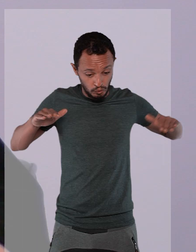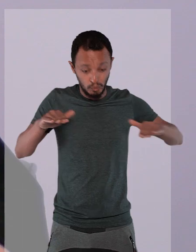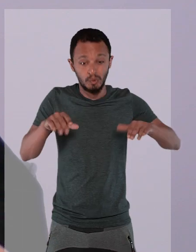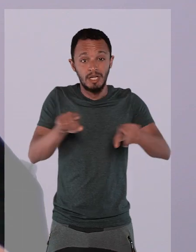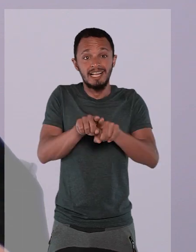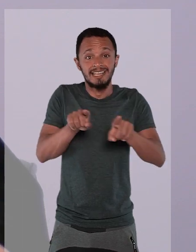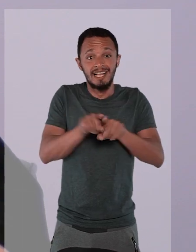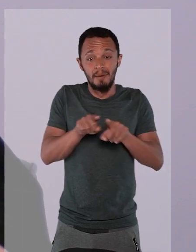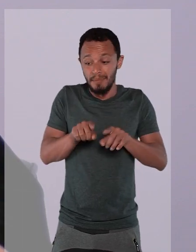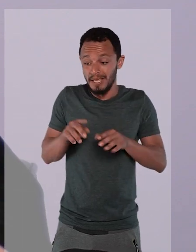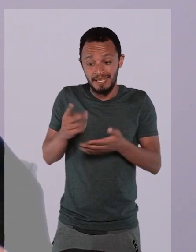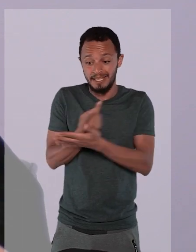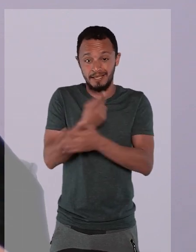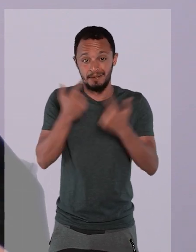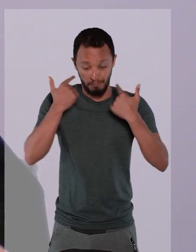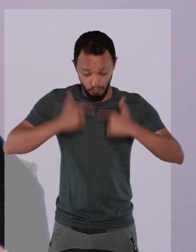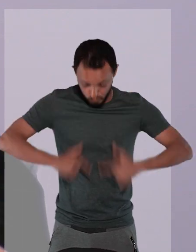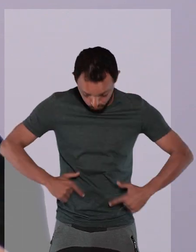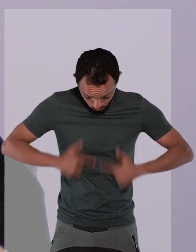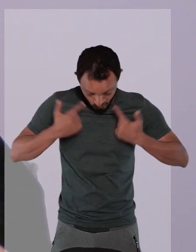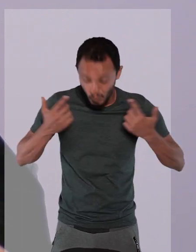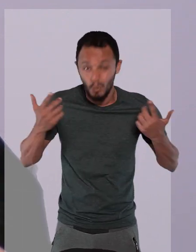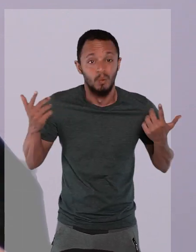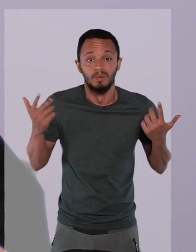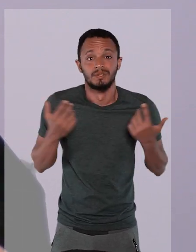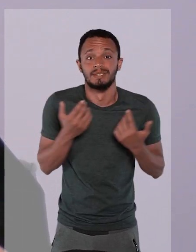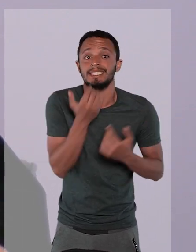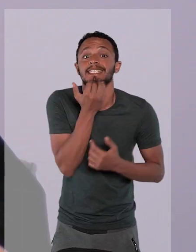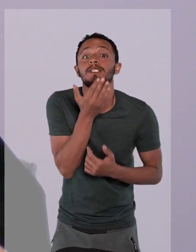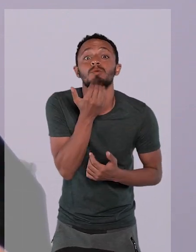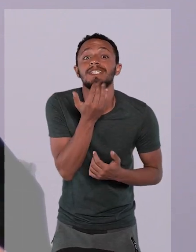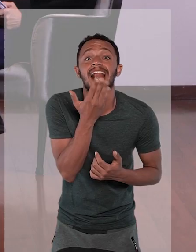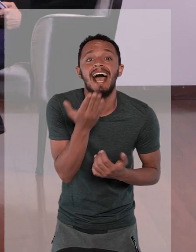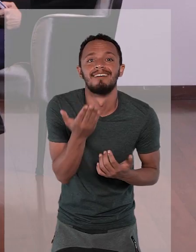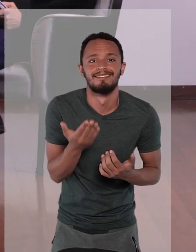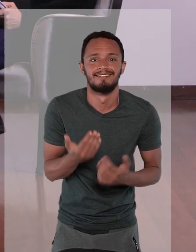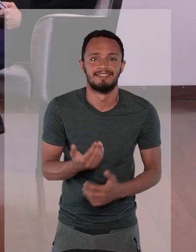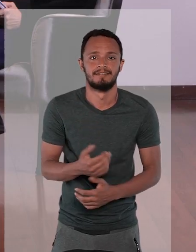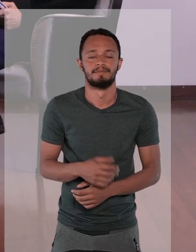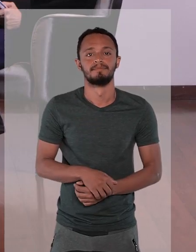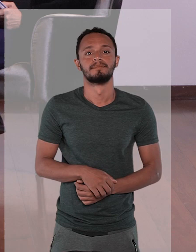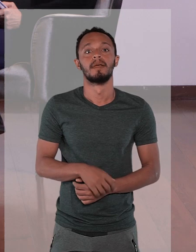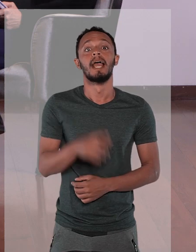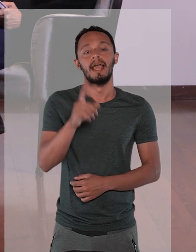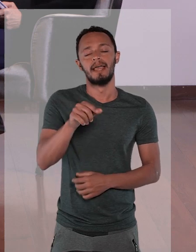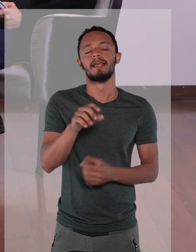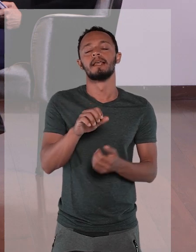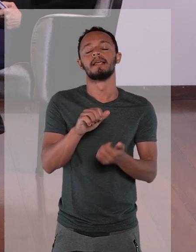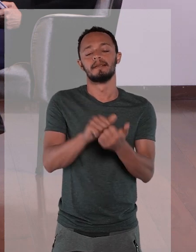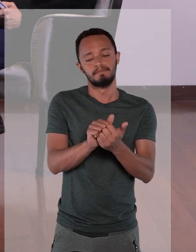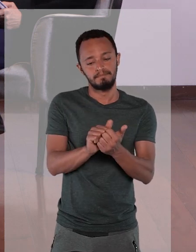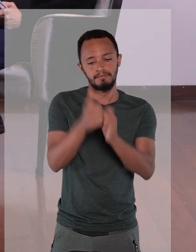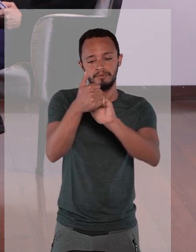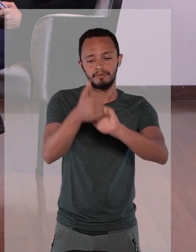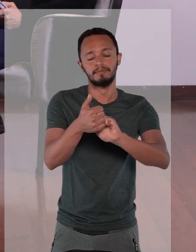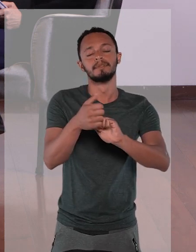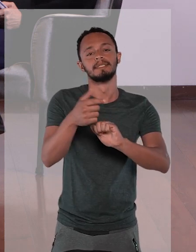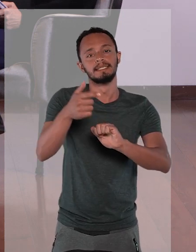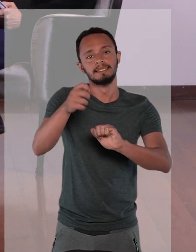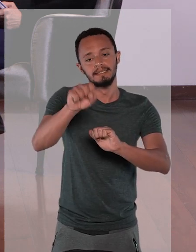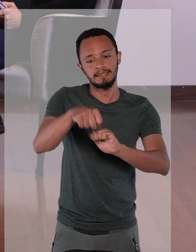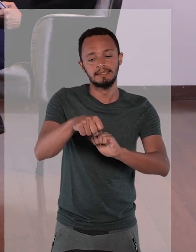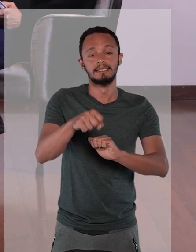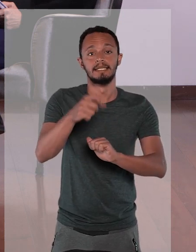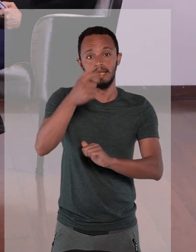acho que é o exemplo mais paradigmático disso, Afonso. Vai precisar reescolarizar, sim, cognitiva e afetivamente